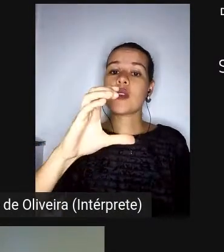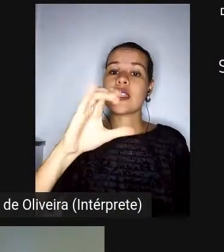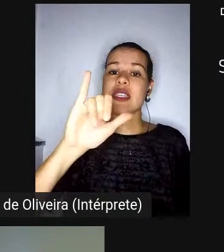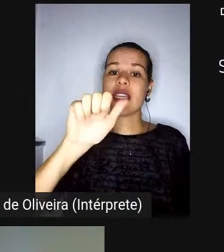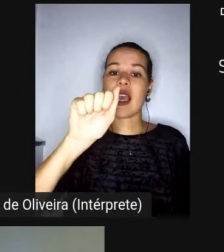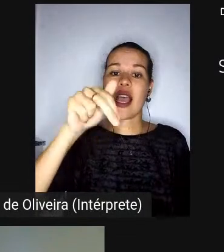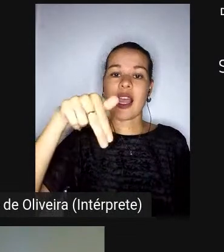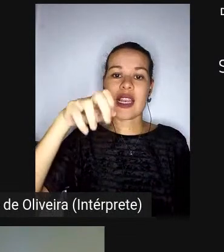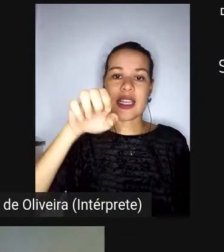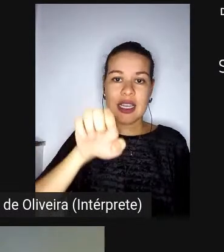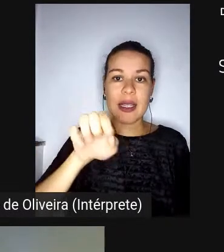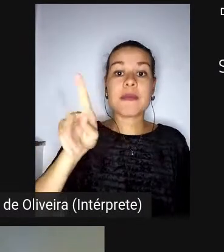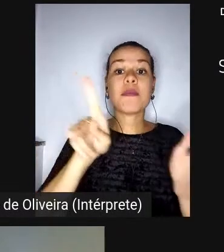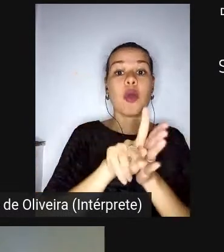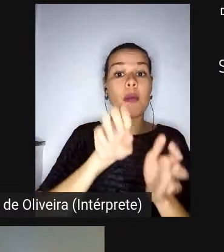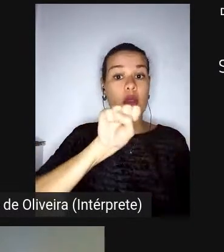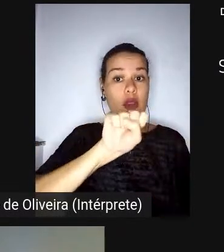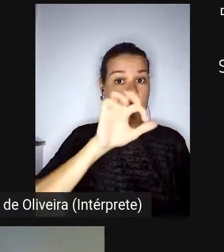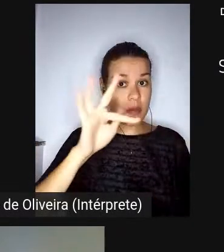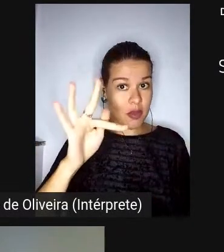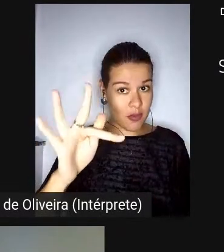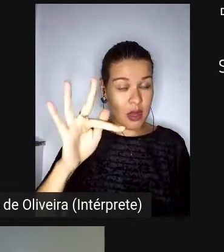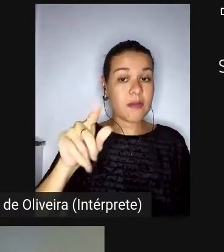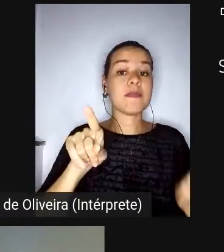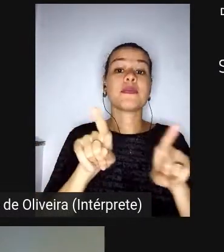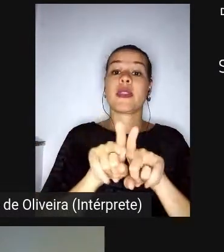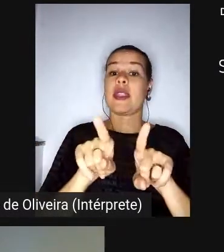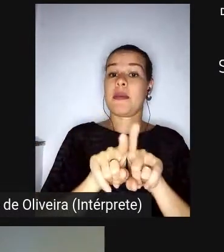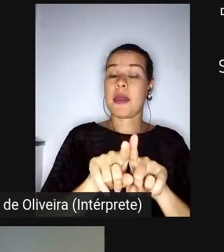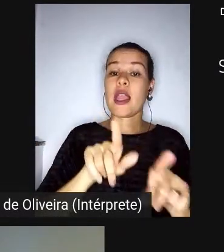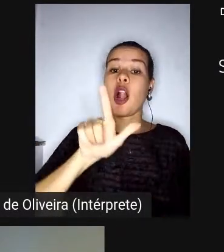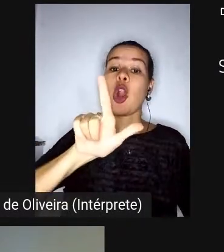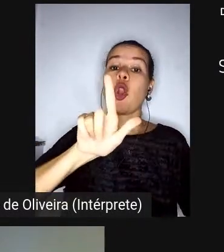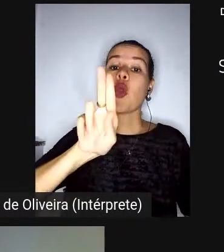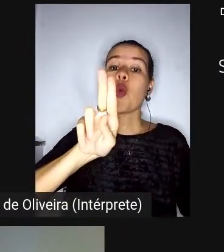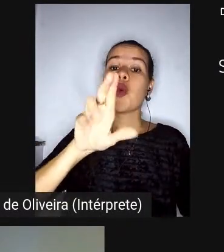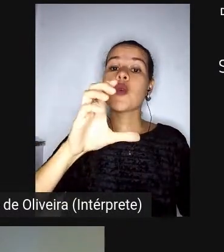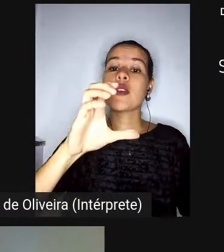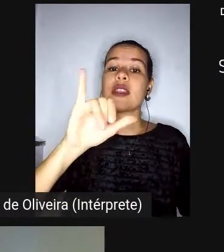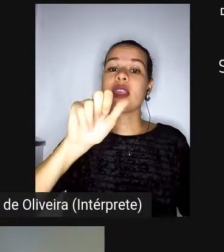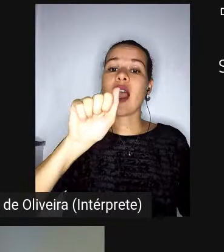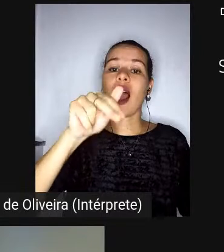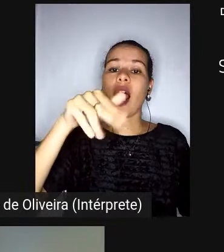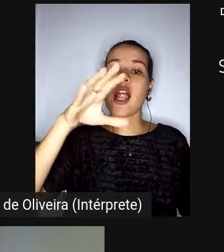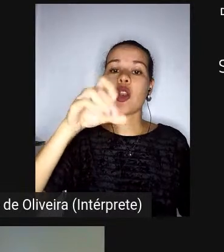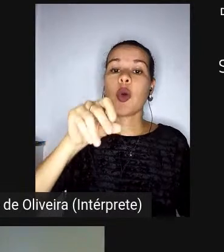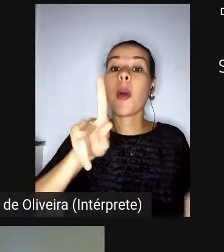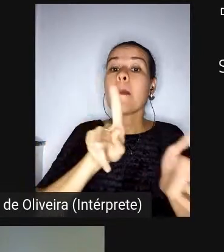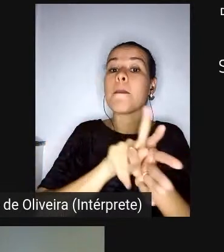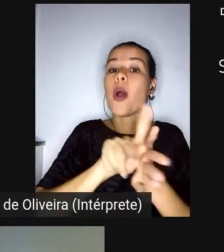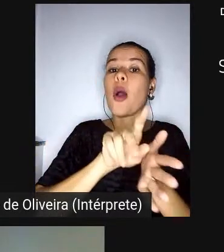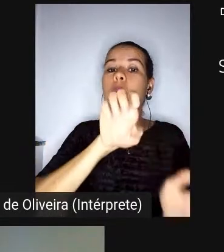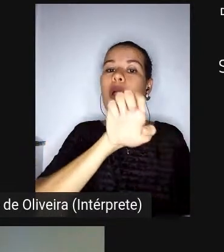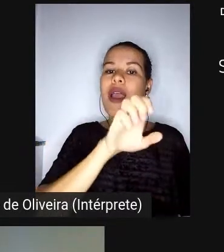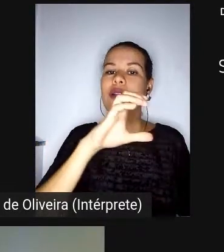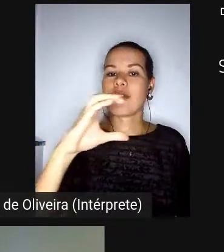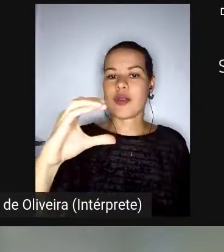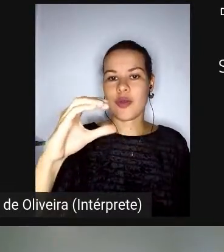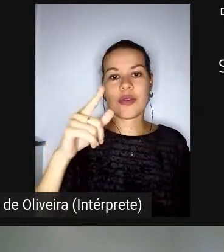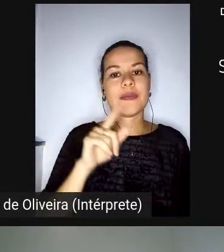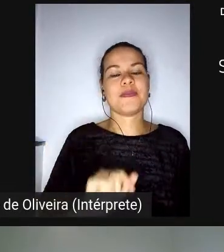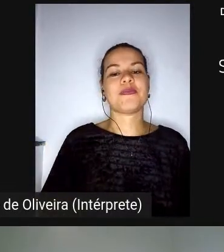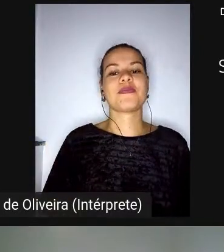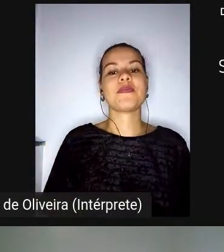mostrando a unidade da nossa instituição falando de ensino Eu quero convidar agora o nosso diretor de ensino João Marcelo também para dar uma palavrinha